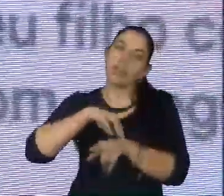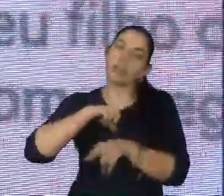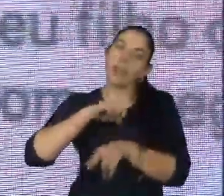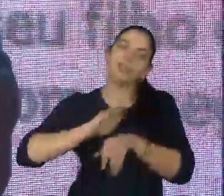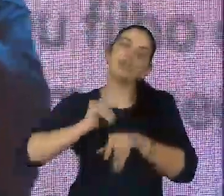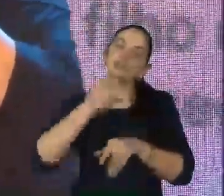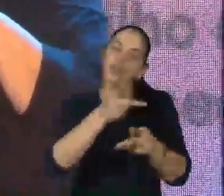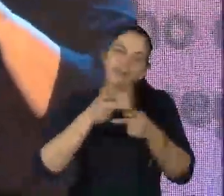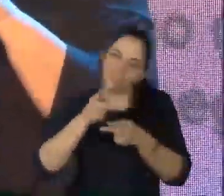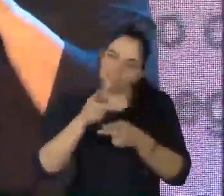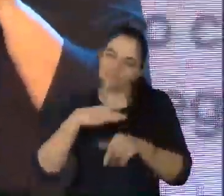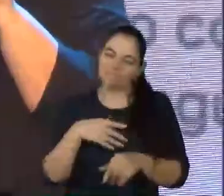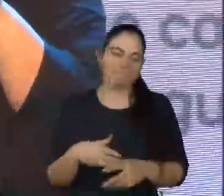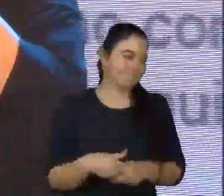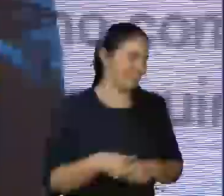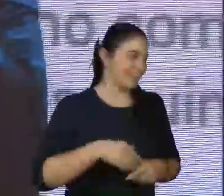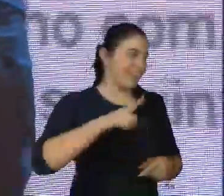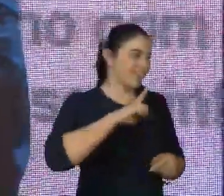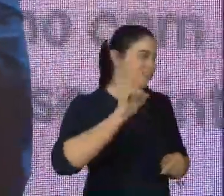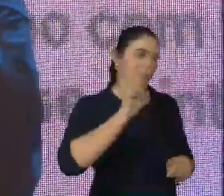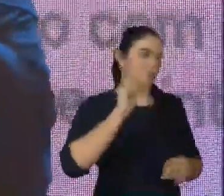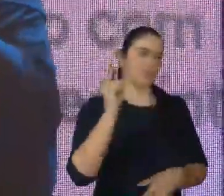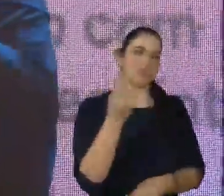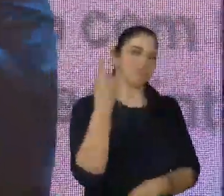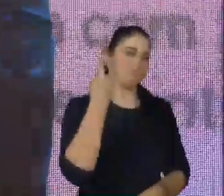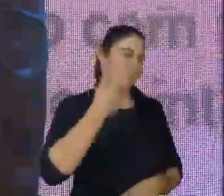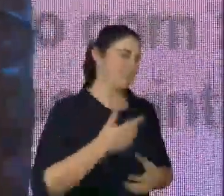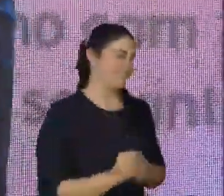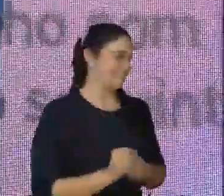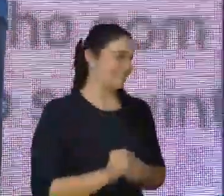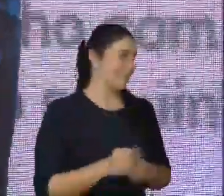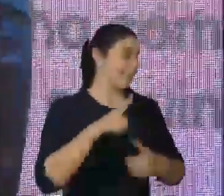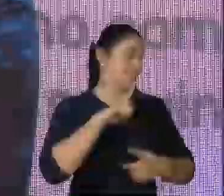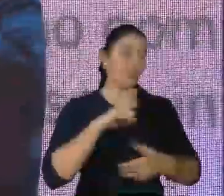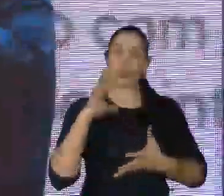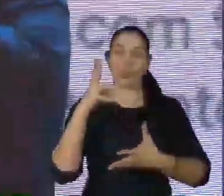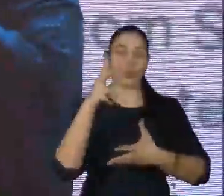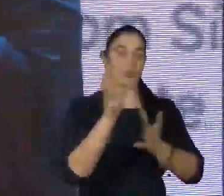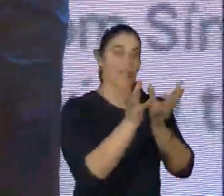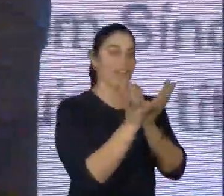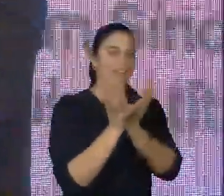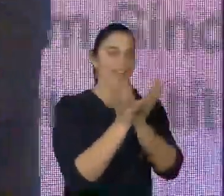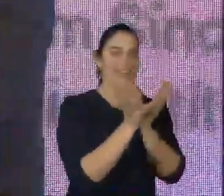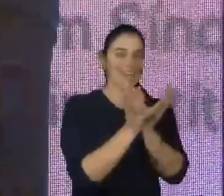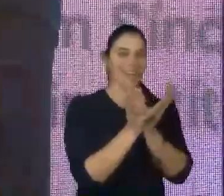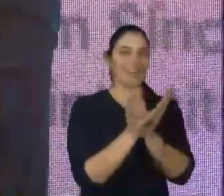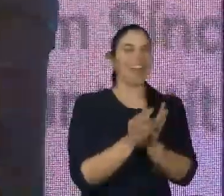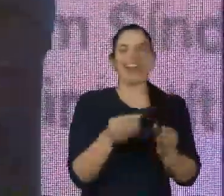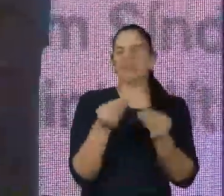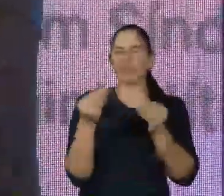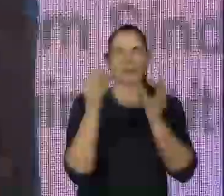convite. Vamos lá? Eu não estou aqui sozinha. Olha que coisa maravilhosa. Além desse pessoal lindo que está aqui comigo,